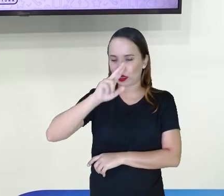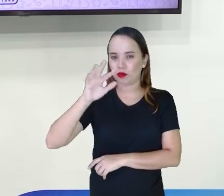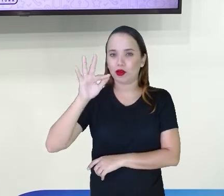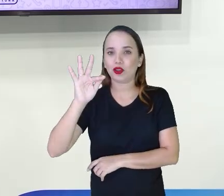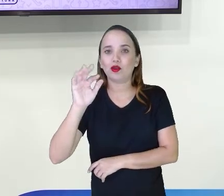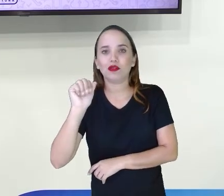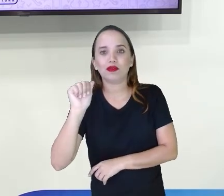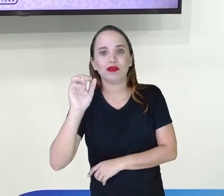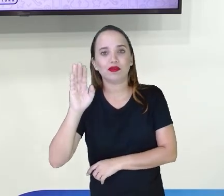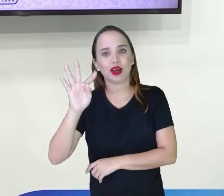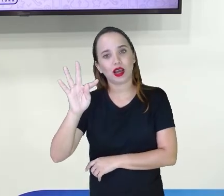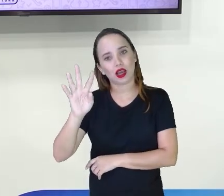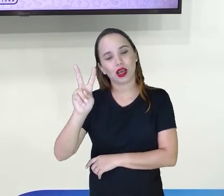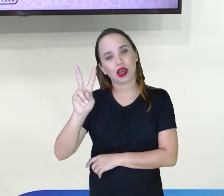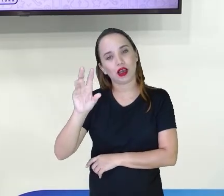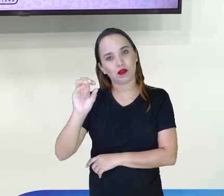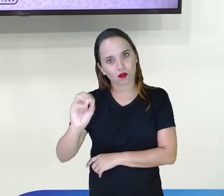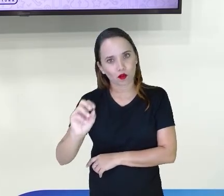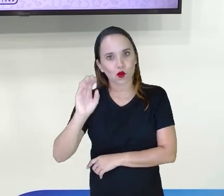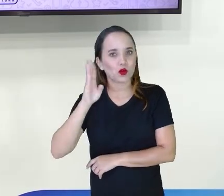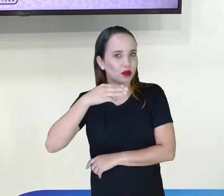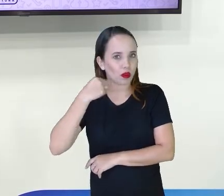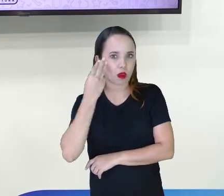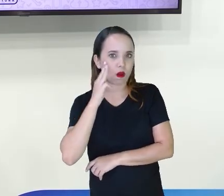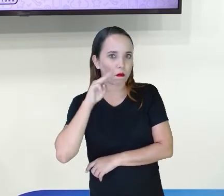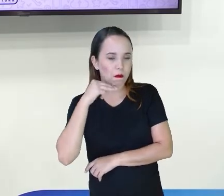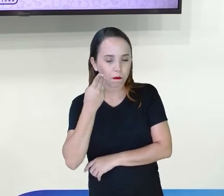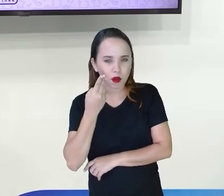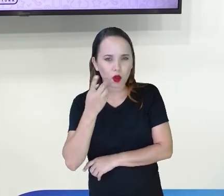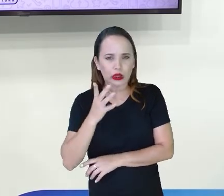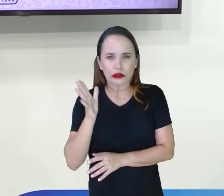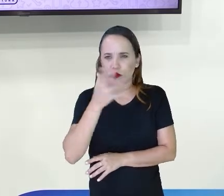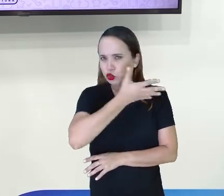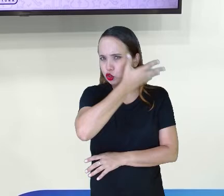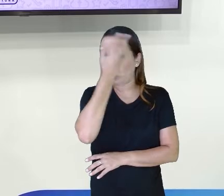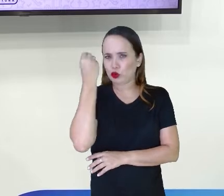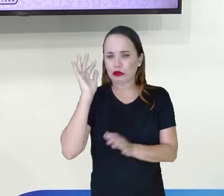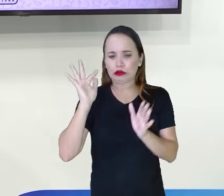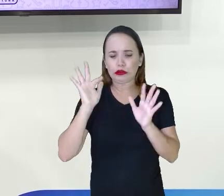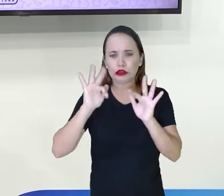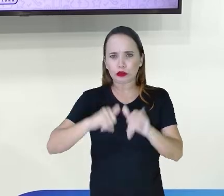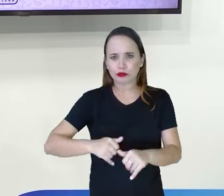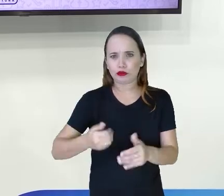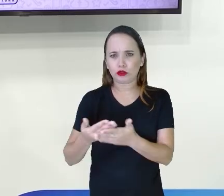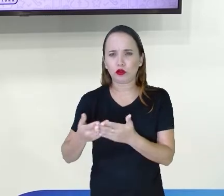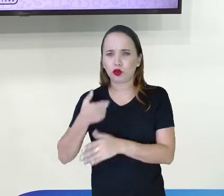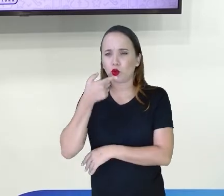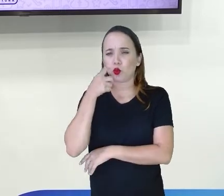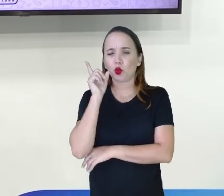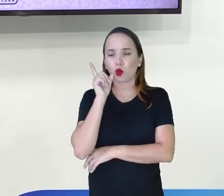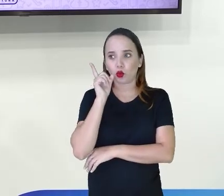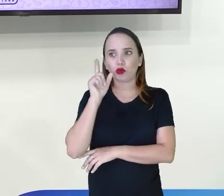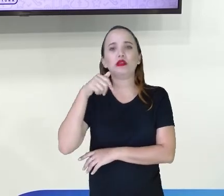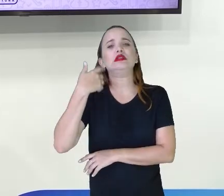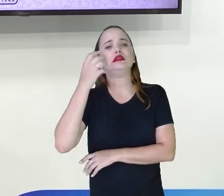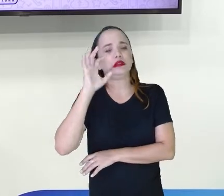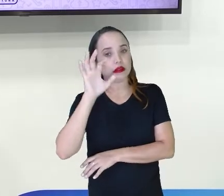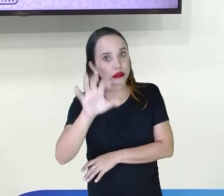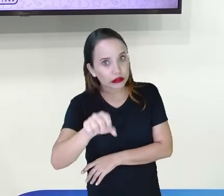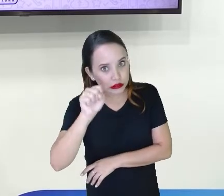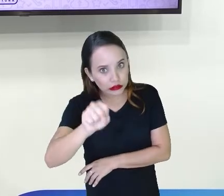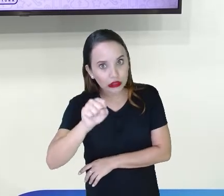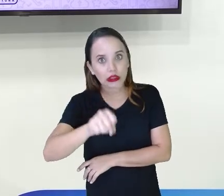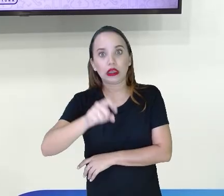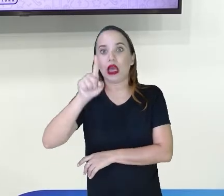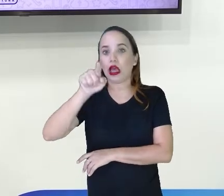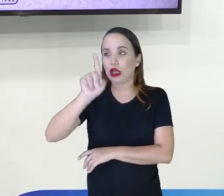ontem, que eu esqueci na hora da aula e a professora Abigail me lembrou? Pronto, aquela forminha ali